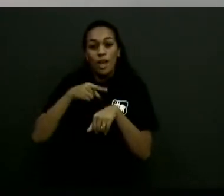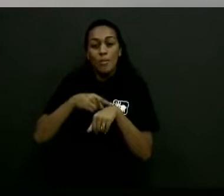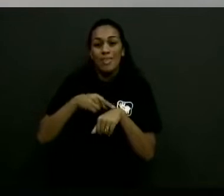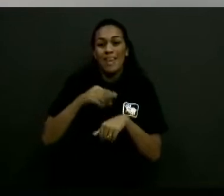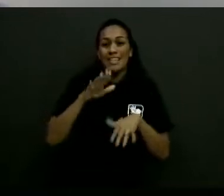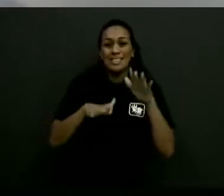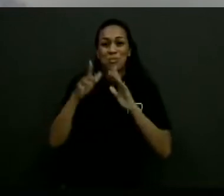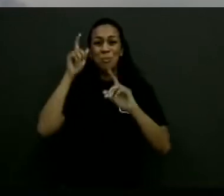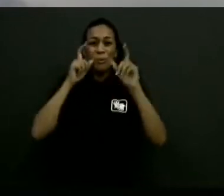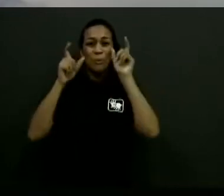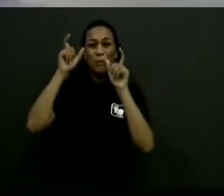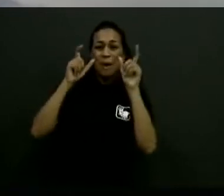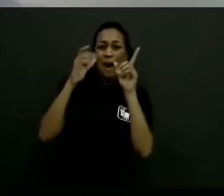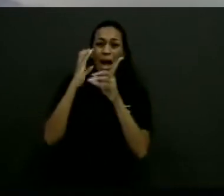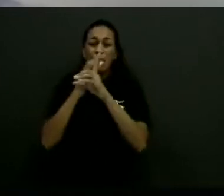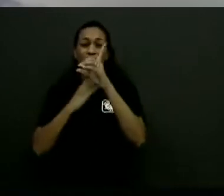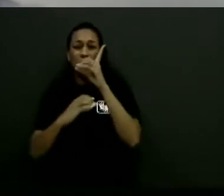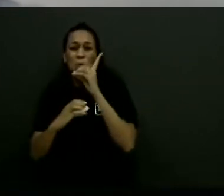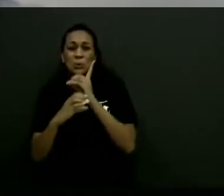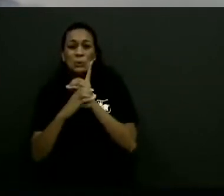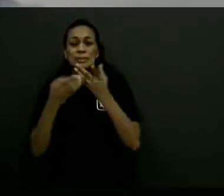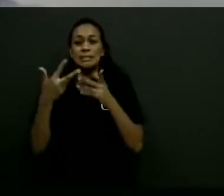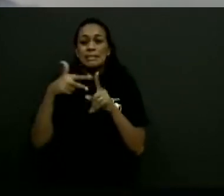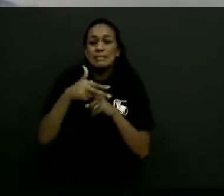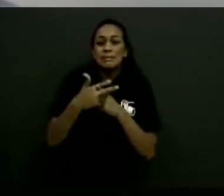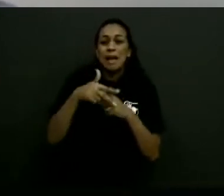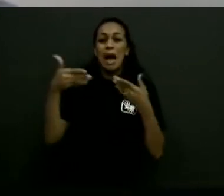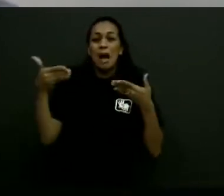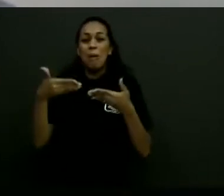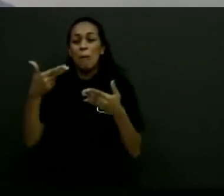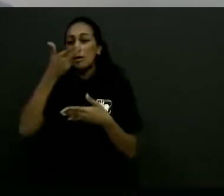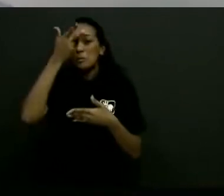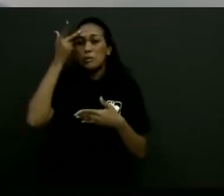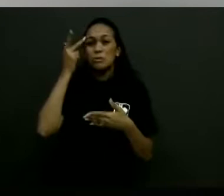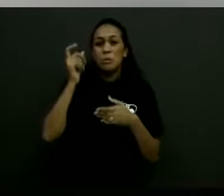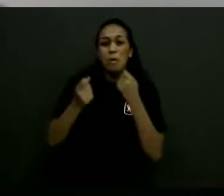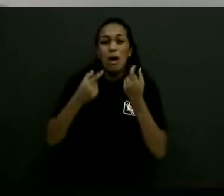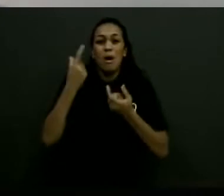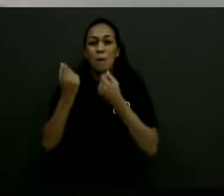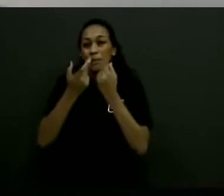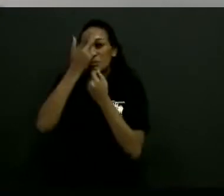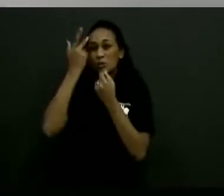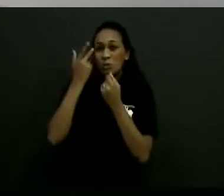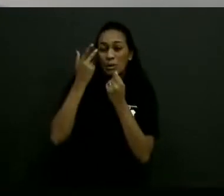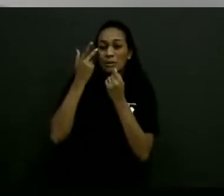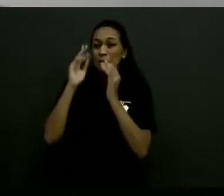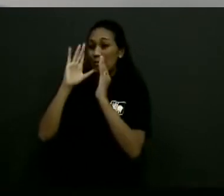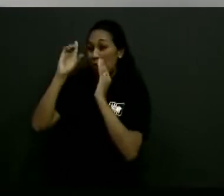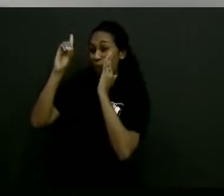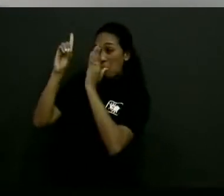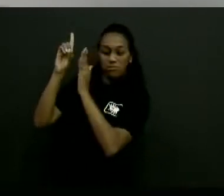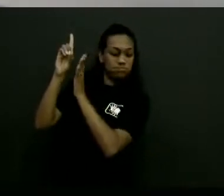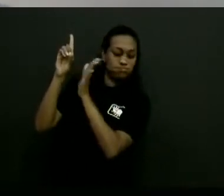preocupado com os cultos, com a manutenção do povo, que alguns têm perdido o foco principal, que